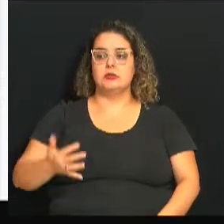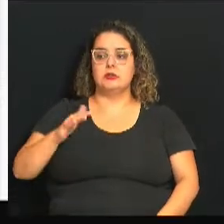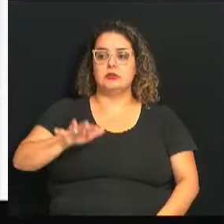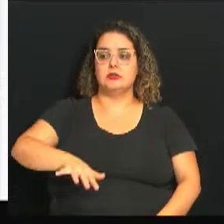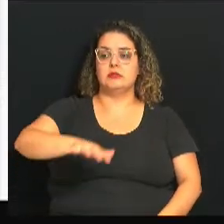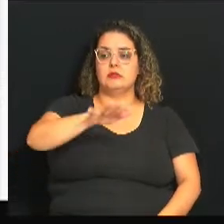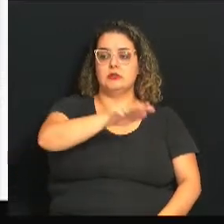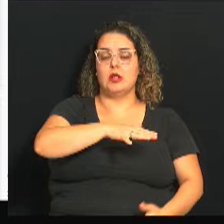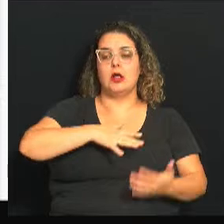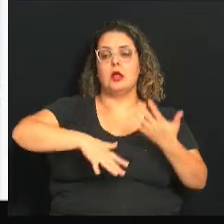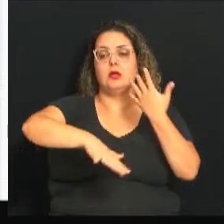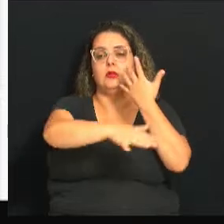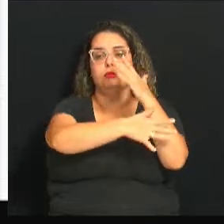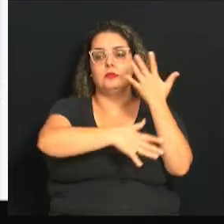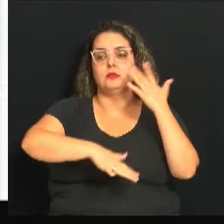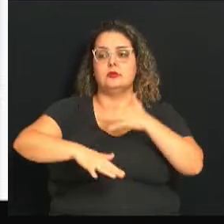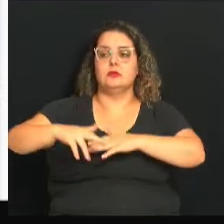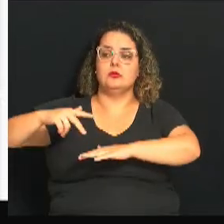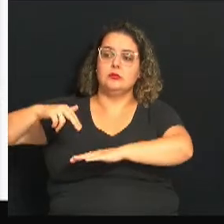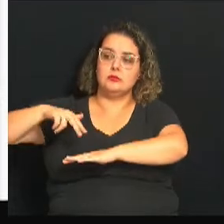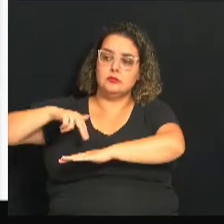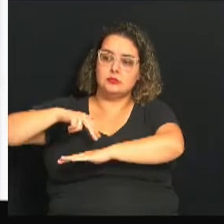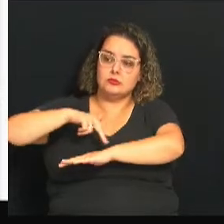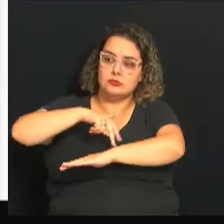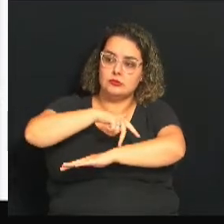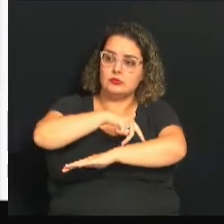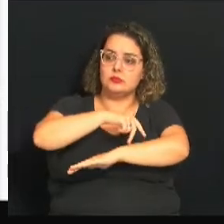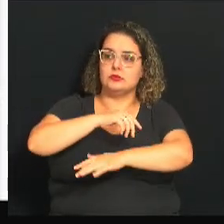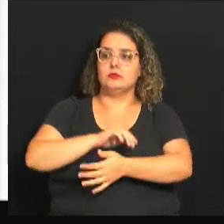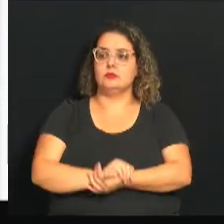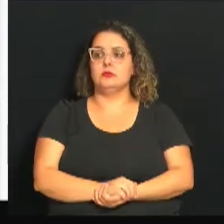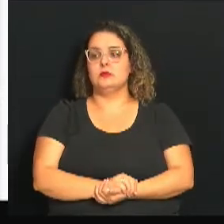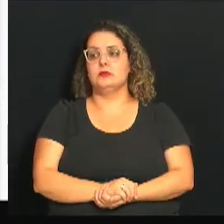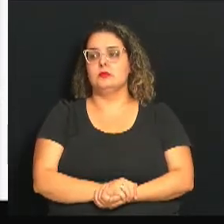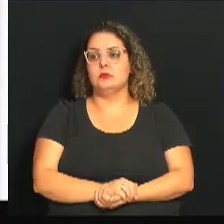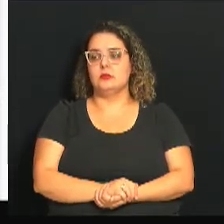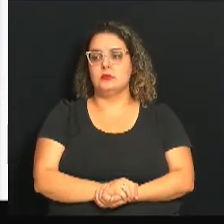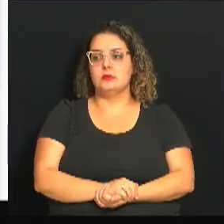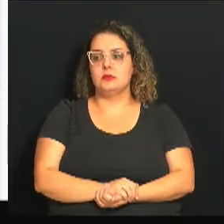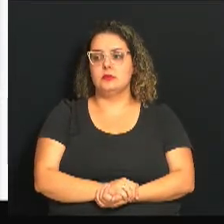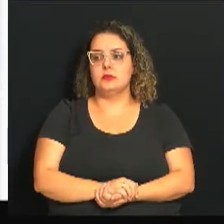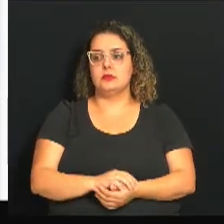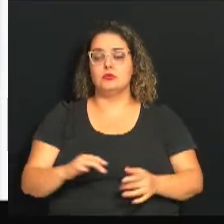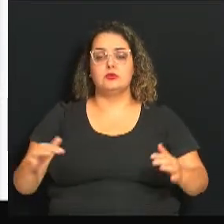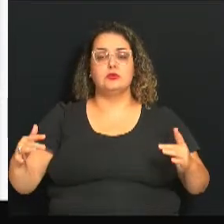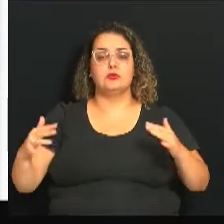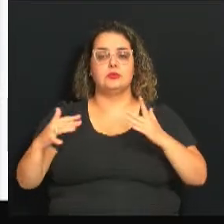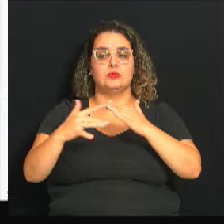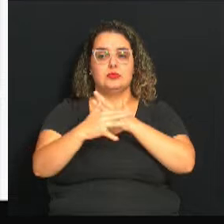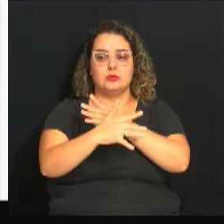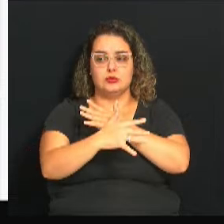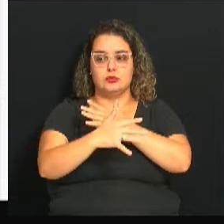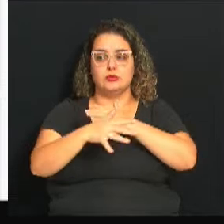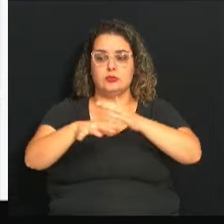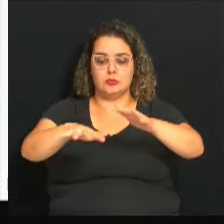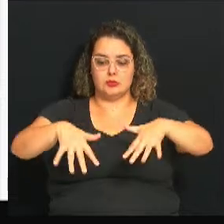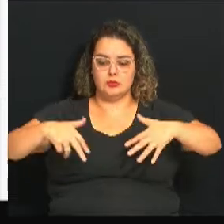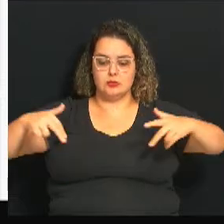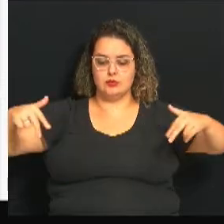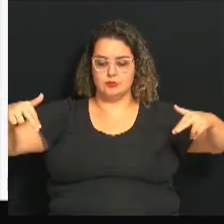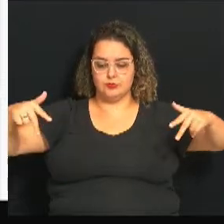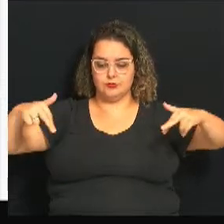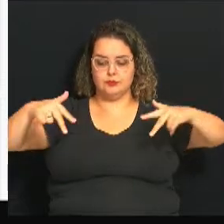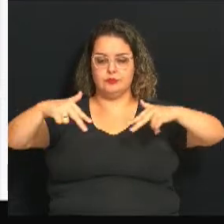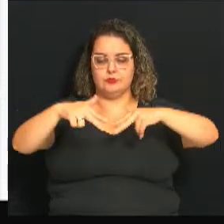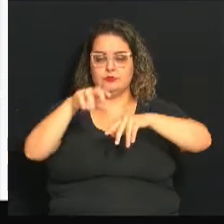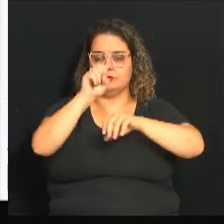das calçadas, né, de melhoria na traficabilidade do cidadão atravessar a rua com